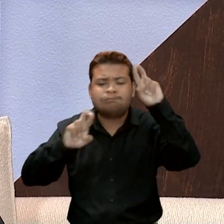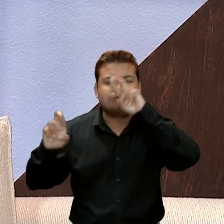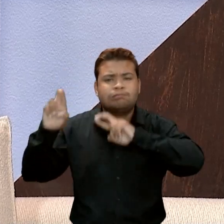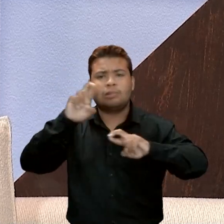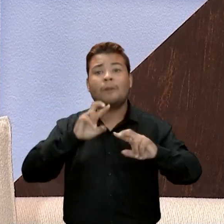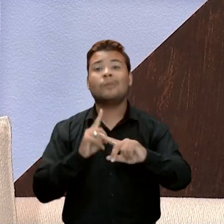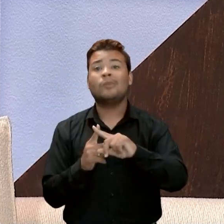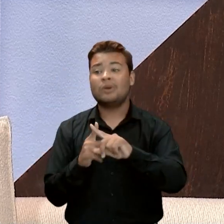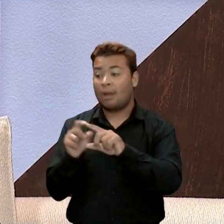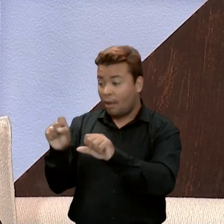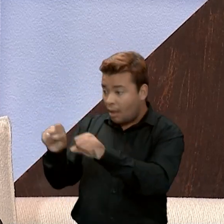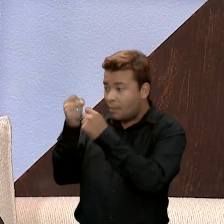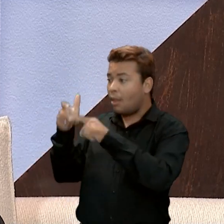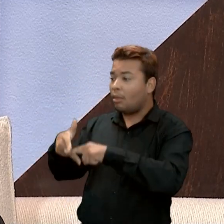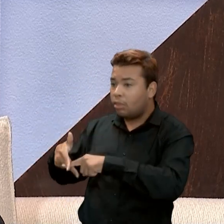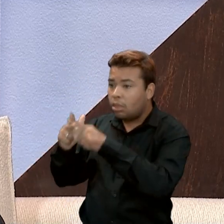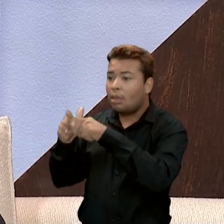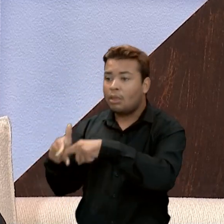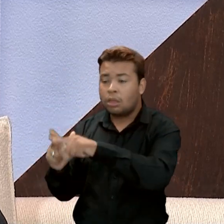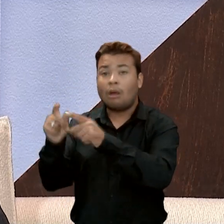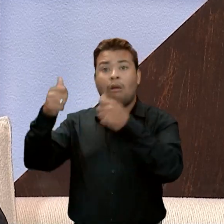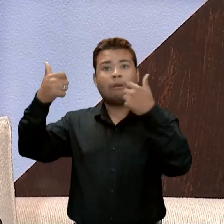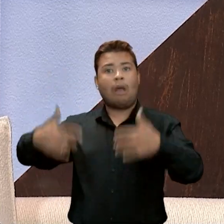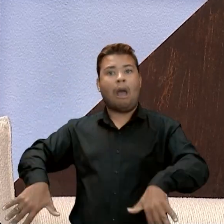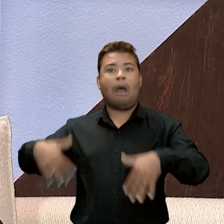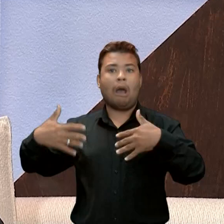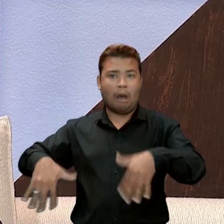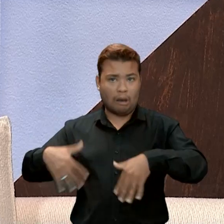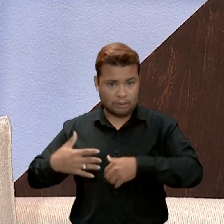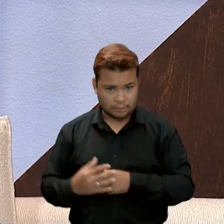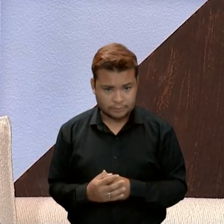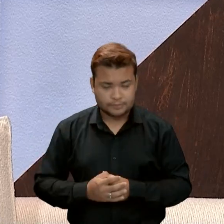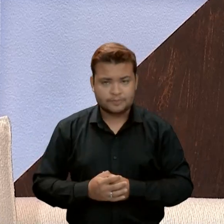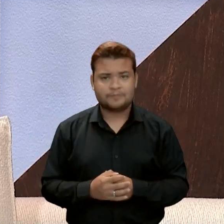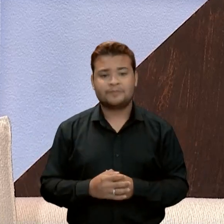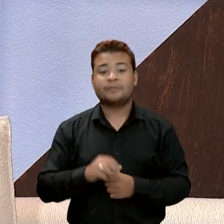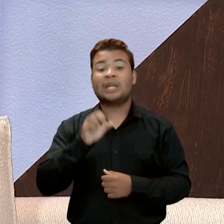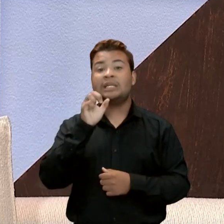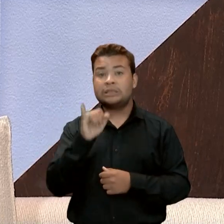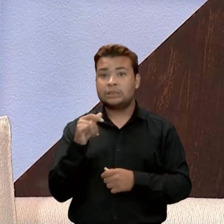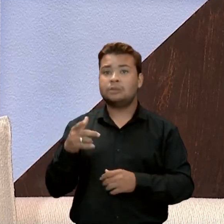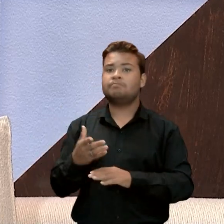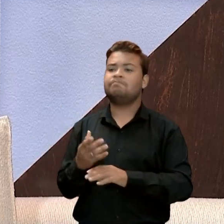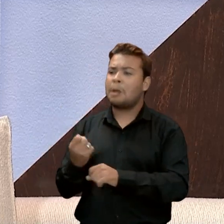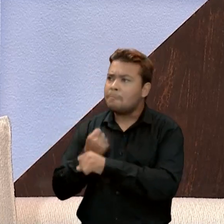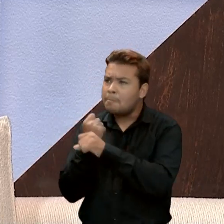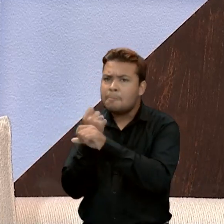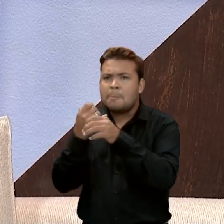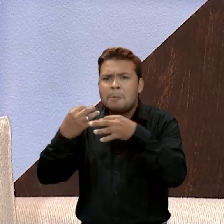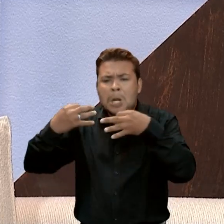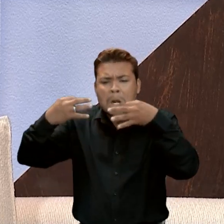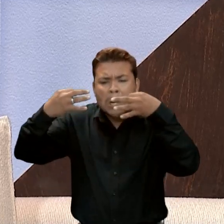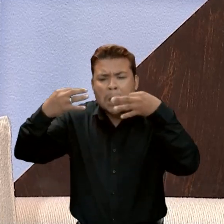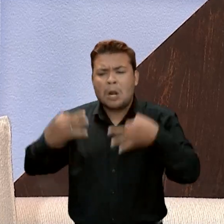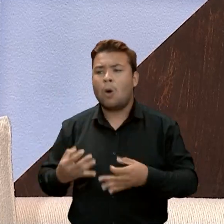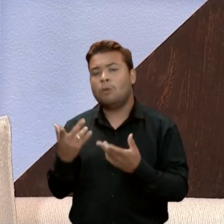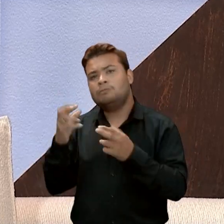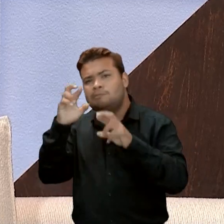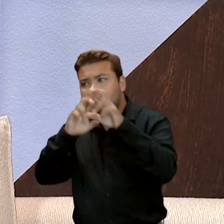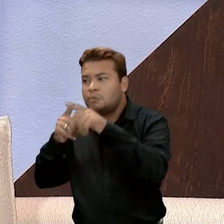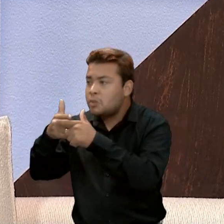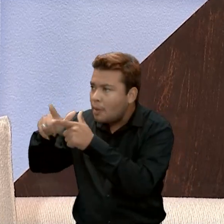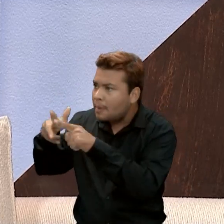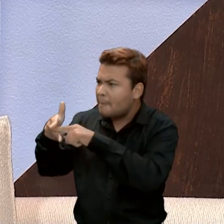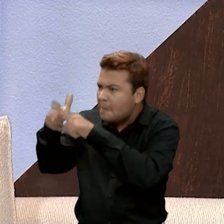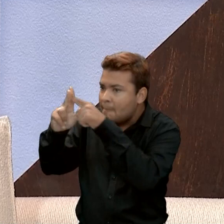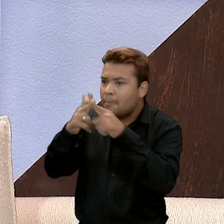cara, porque ela se prolonga ao longo da vida útil. Se você tem uma manutenção bem feita das obras, você vai economizar muito. E isso é